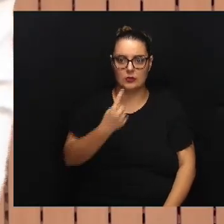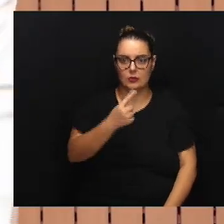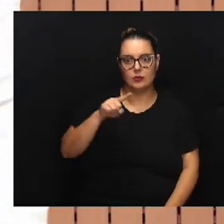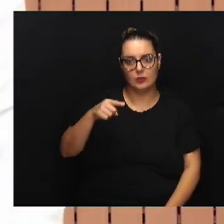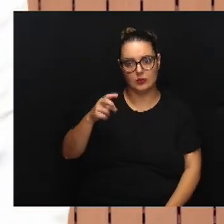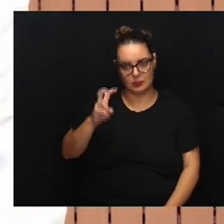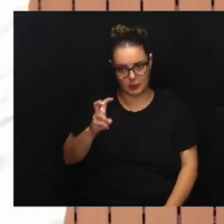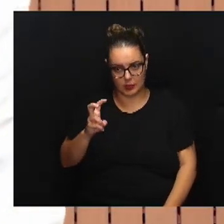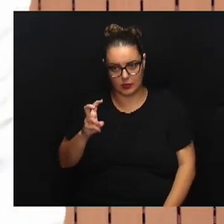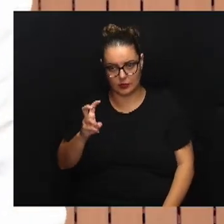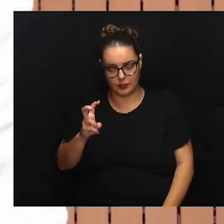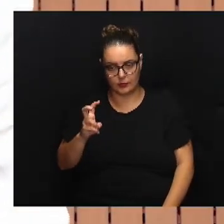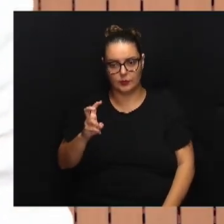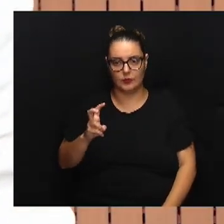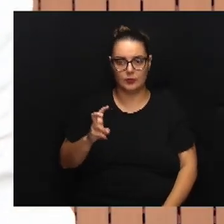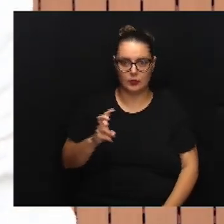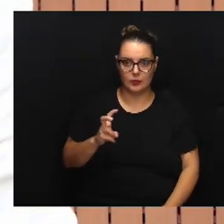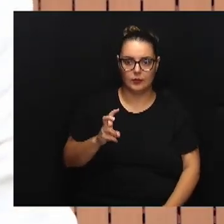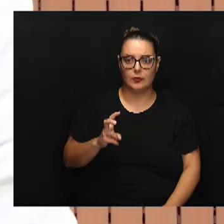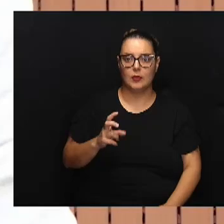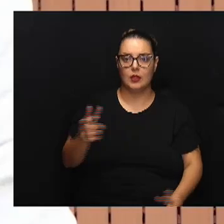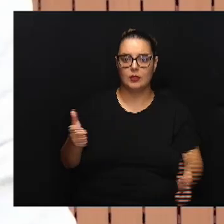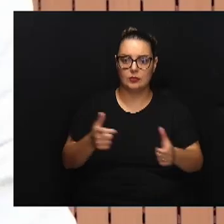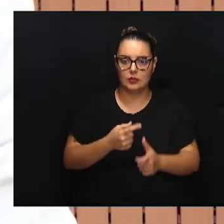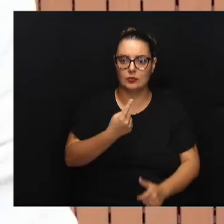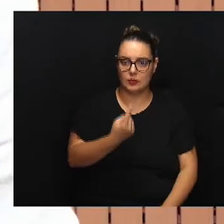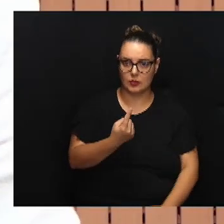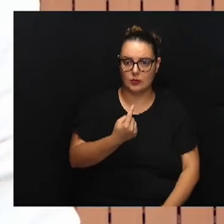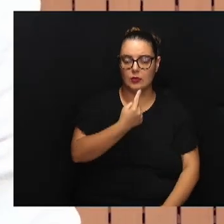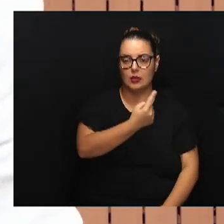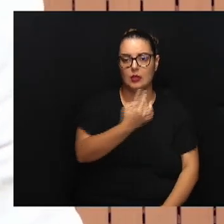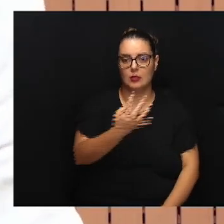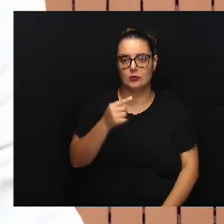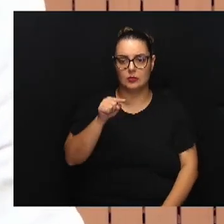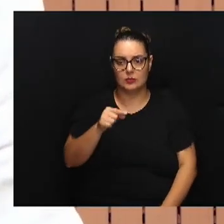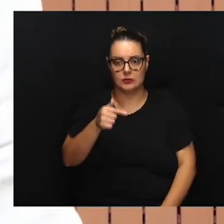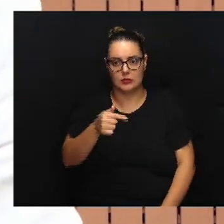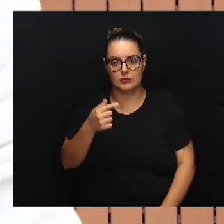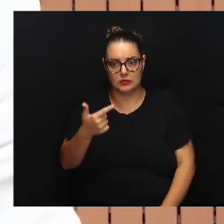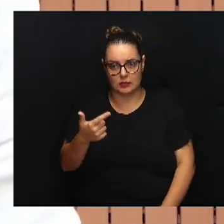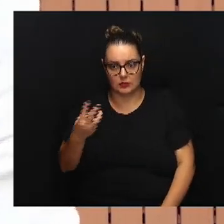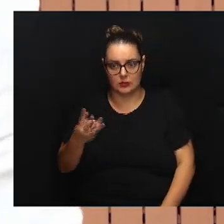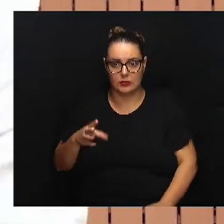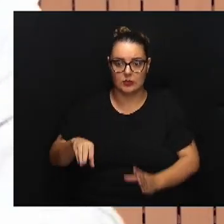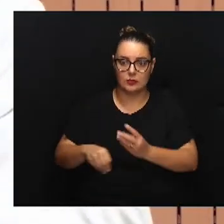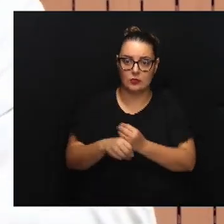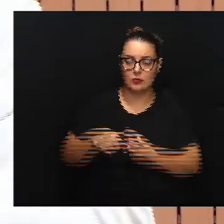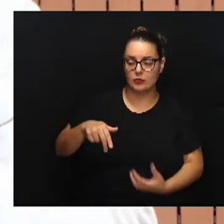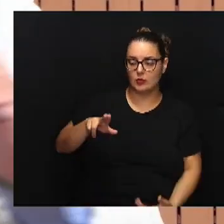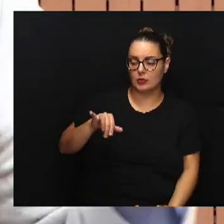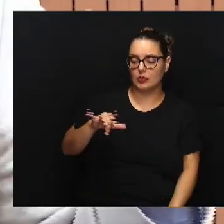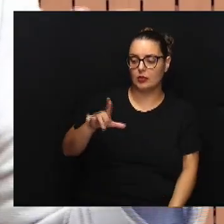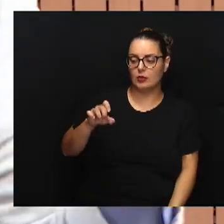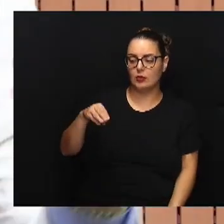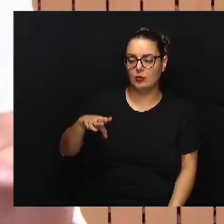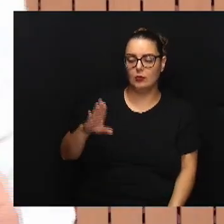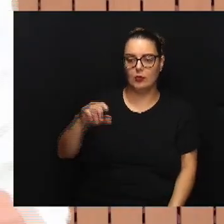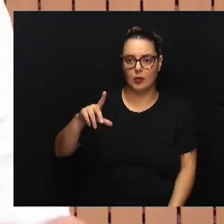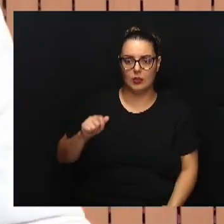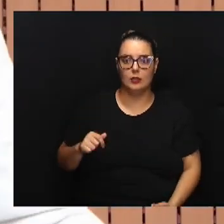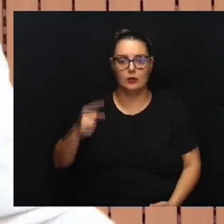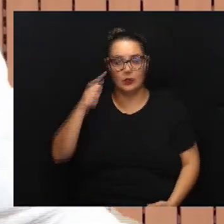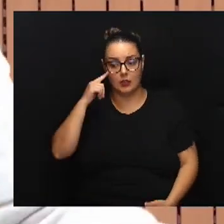1,5, reduziu para 1 com a 14.723 e incluiu quilombola. Então, nós alinhamos